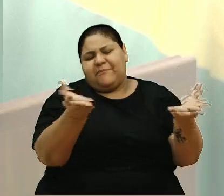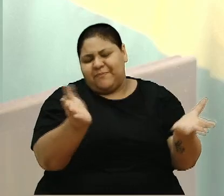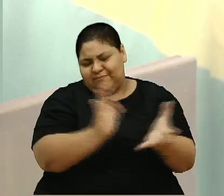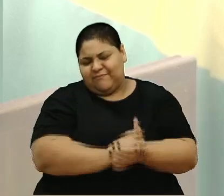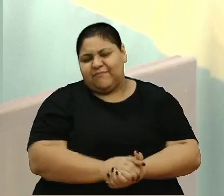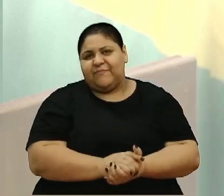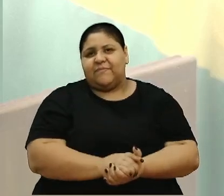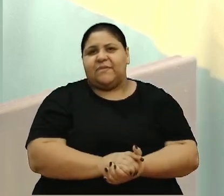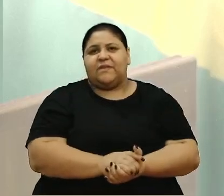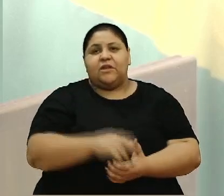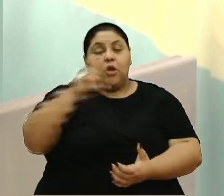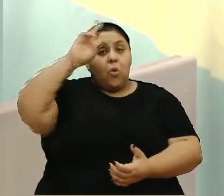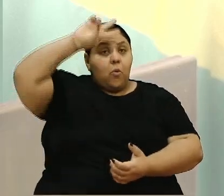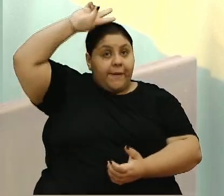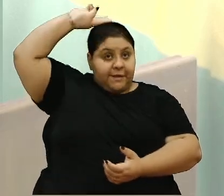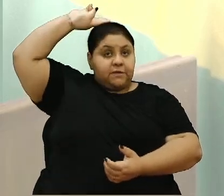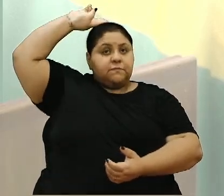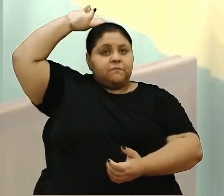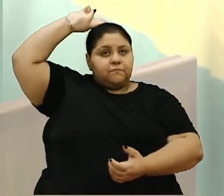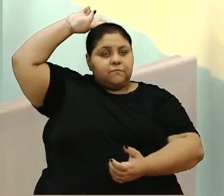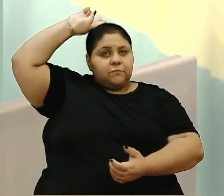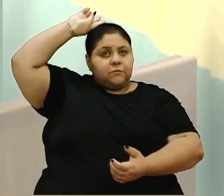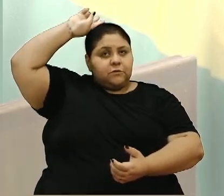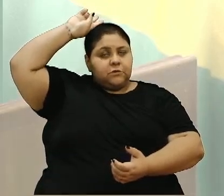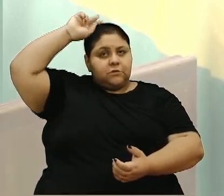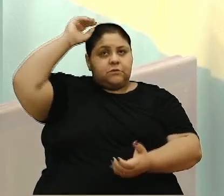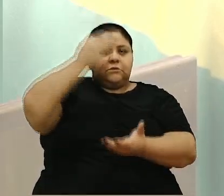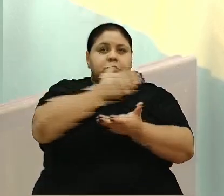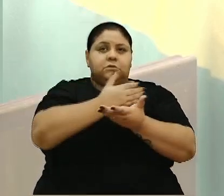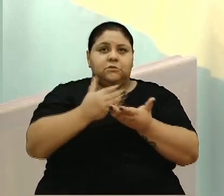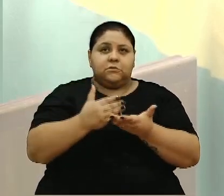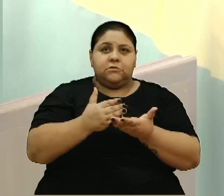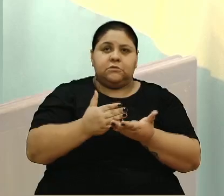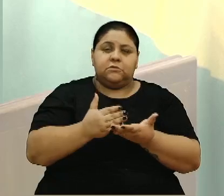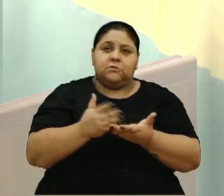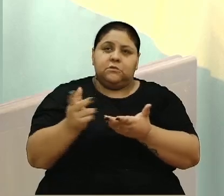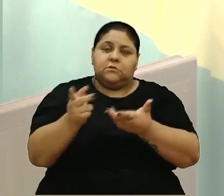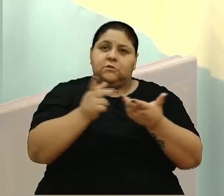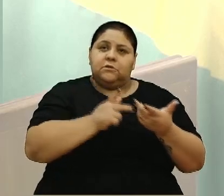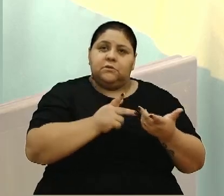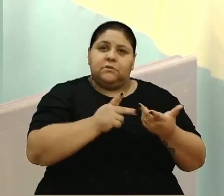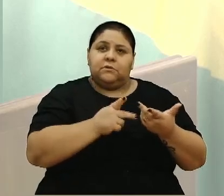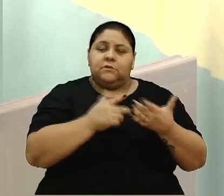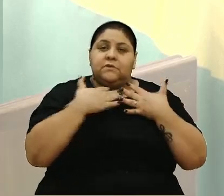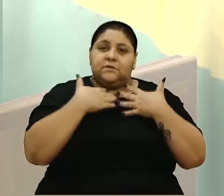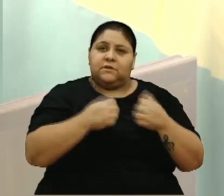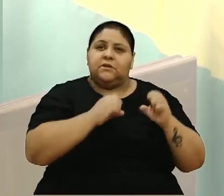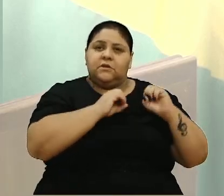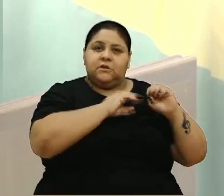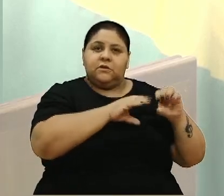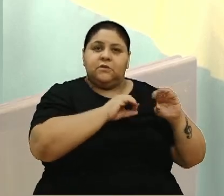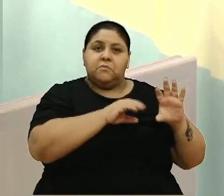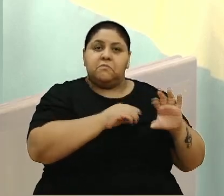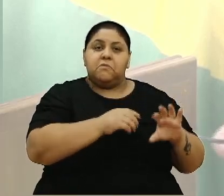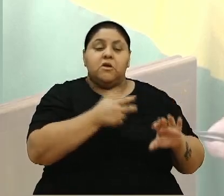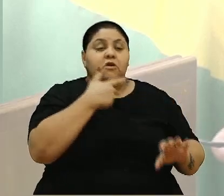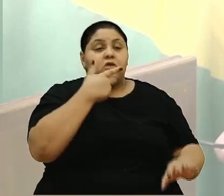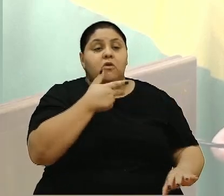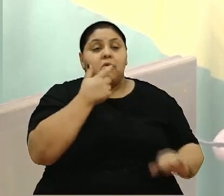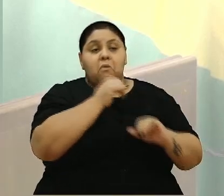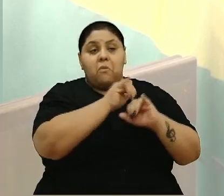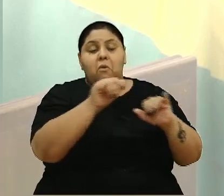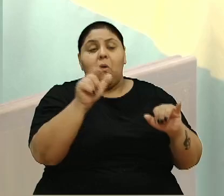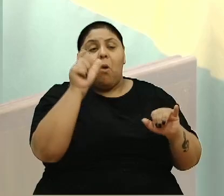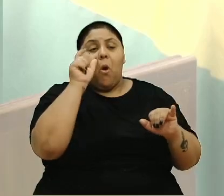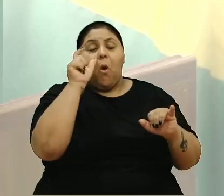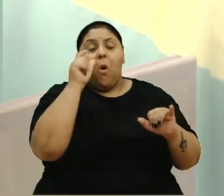o Edson da Rosa assumiu a Secretaria de Educação, eu visitei no segundo dia ele e falei: olha, se fosse para te dar um